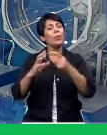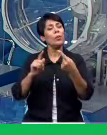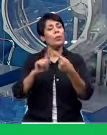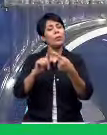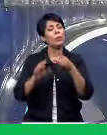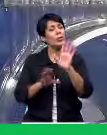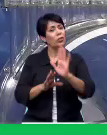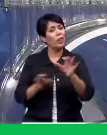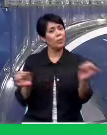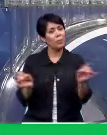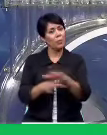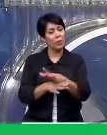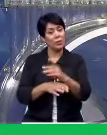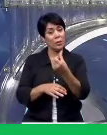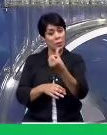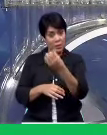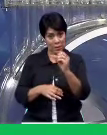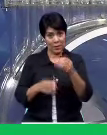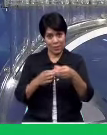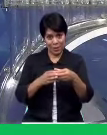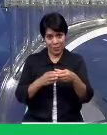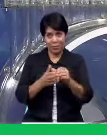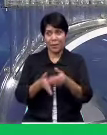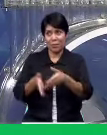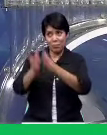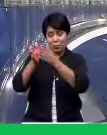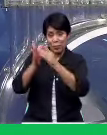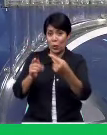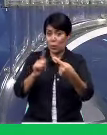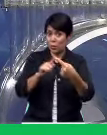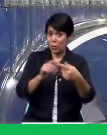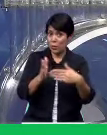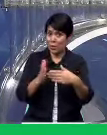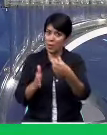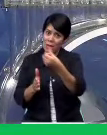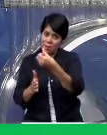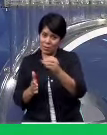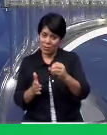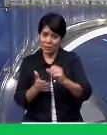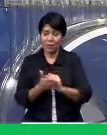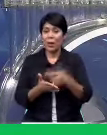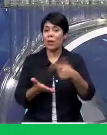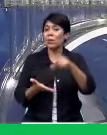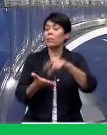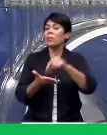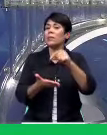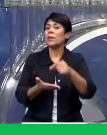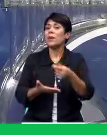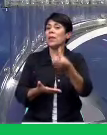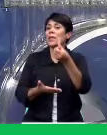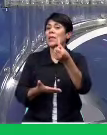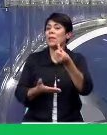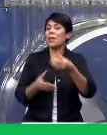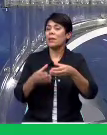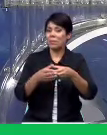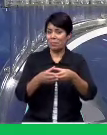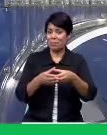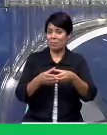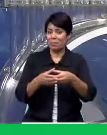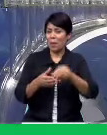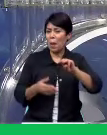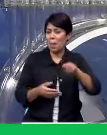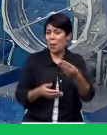número 1 está preparado com 60 bolas no suporte, numeradas de 01 a 60, e deste globo sortearemos os 6